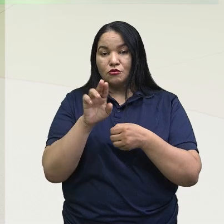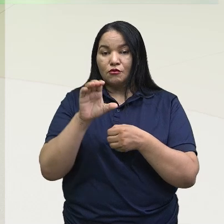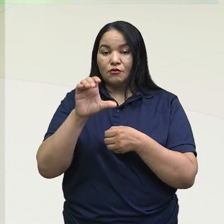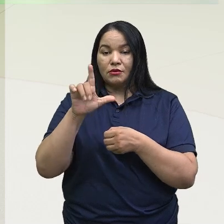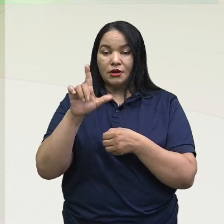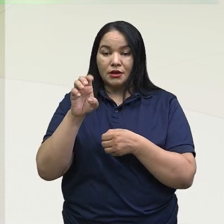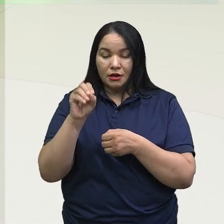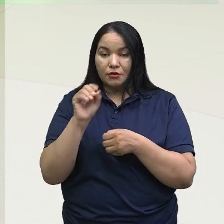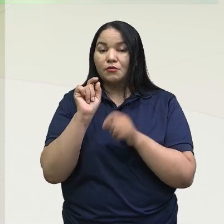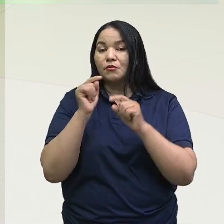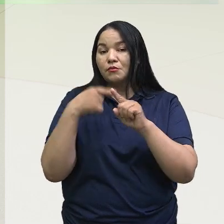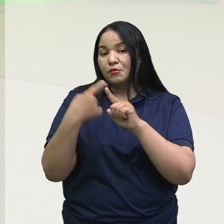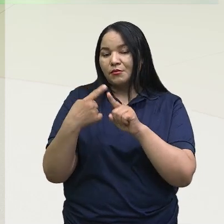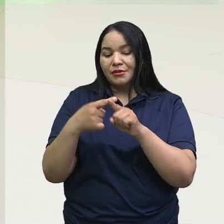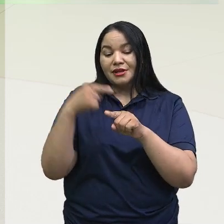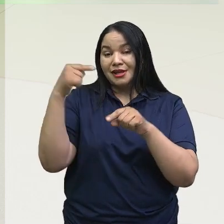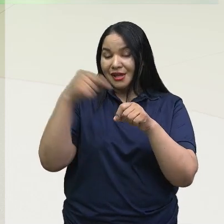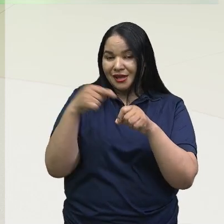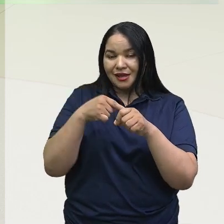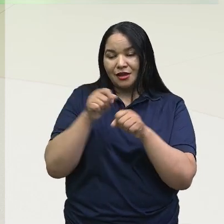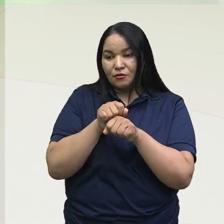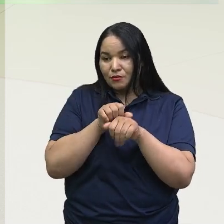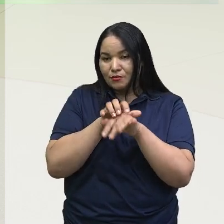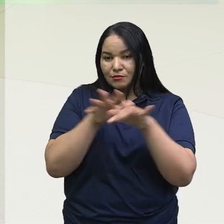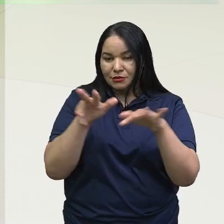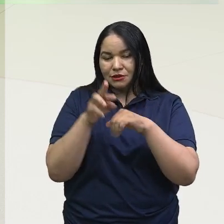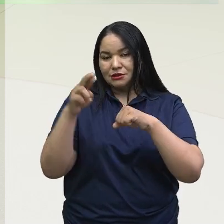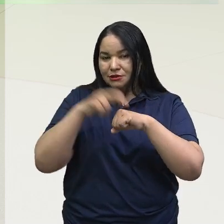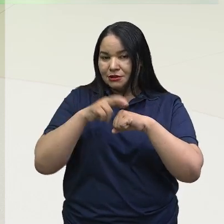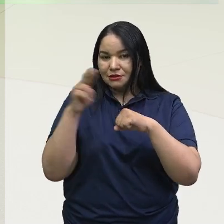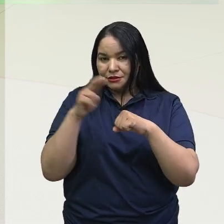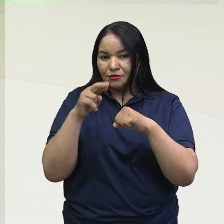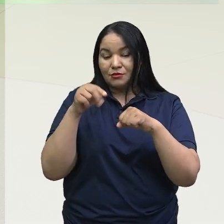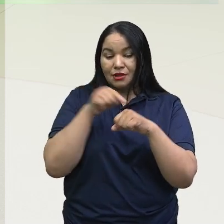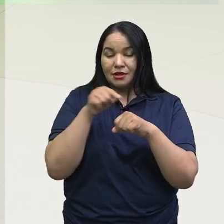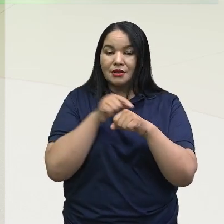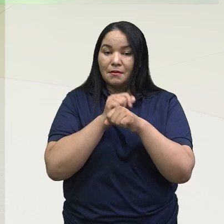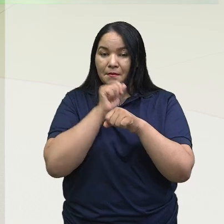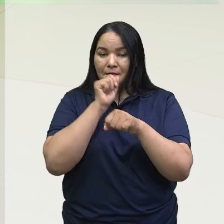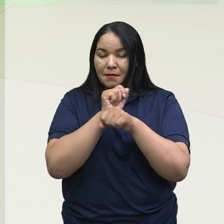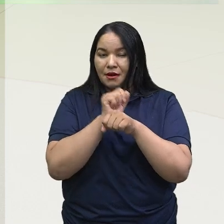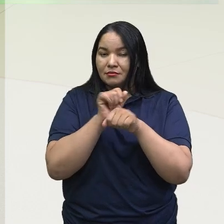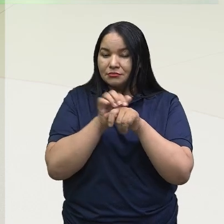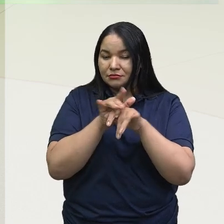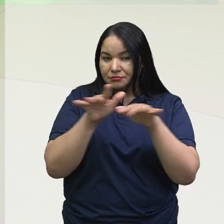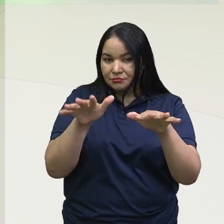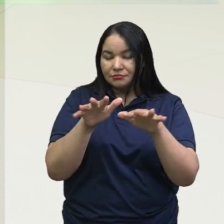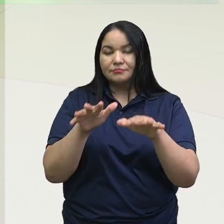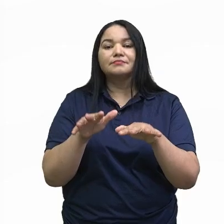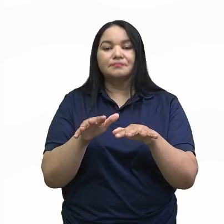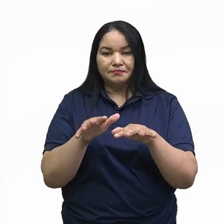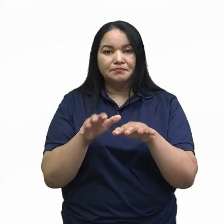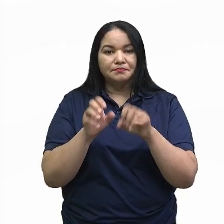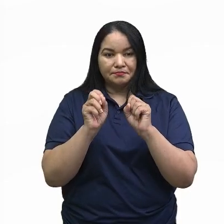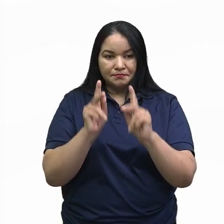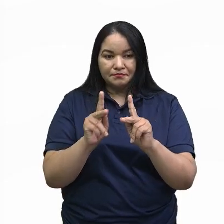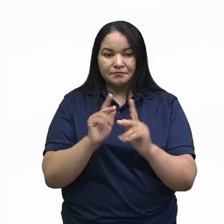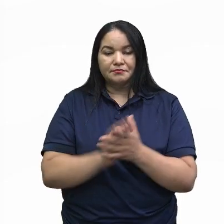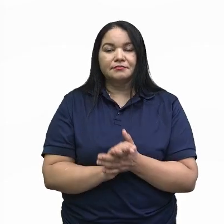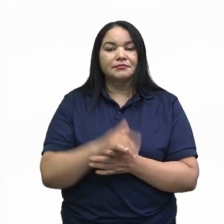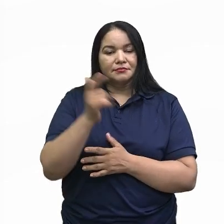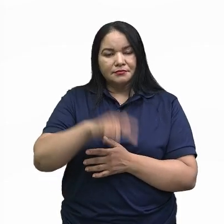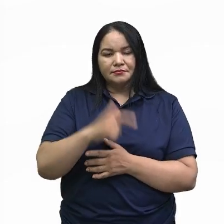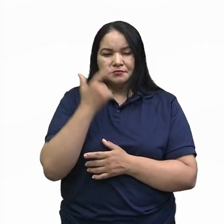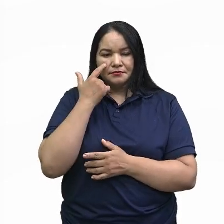que emite a radiação, tá? Então, esse núcleo estável emite a radiação. Vamos reforçar aí sobre